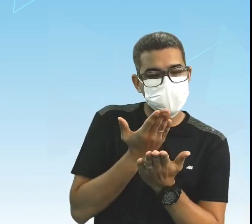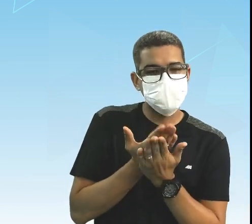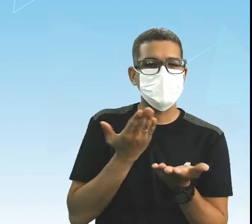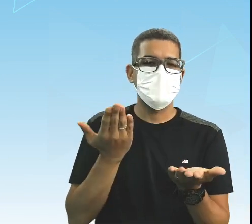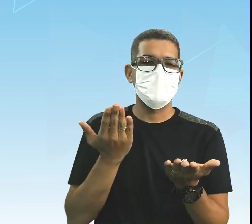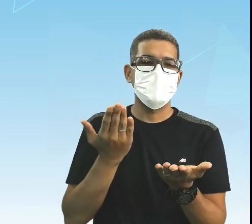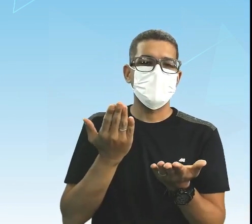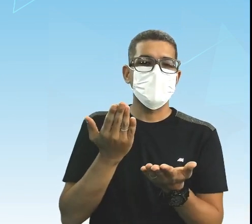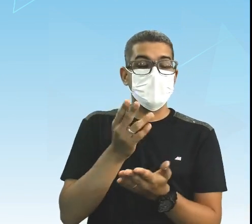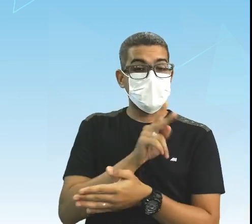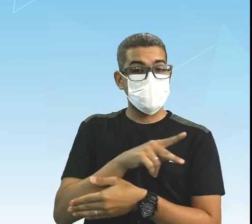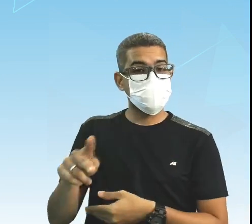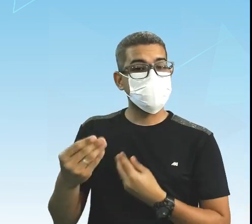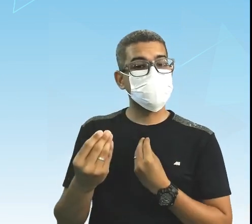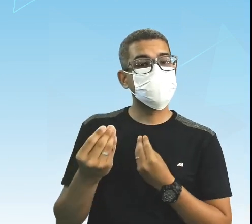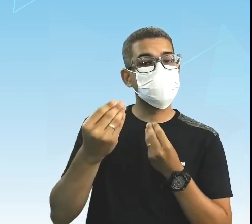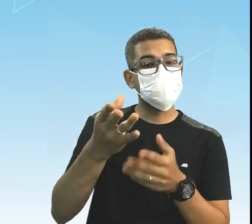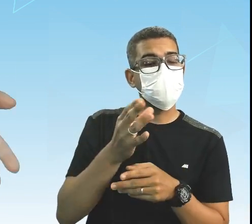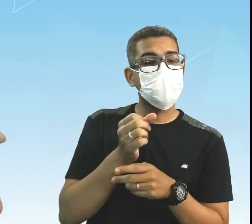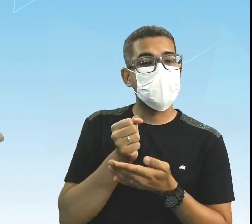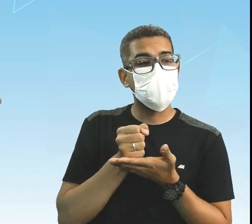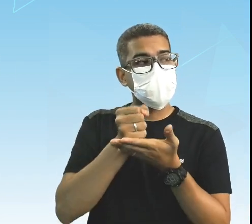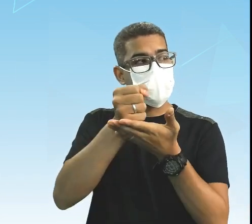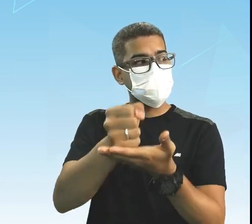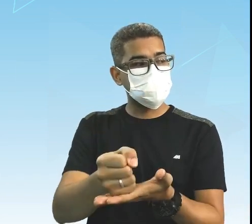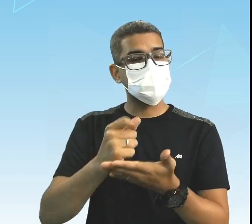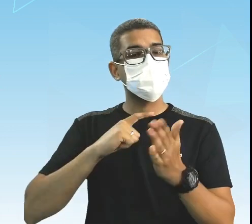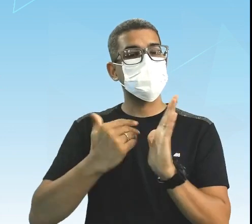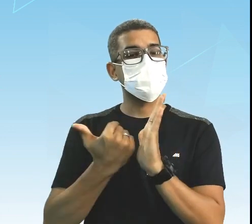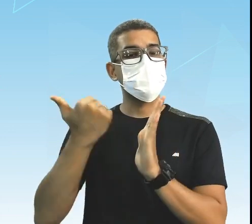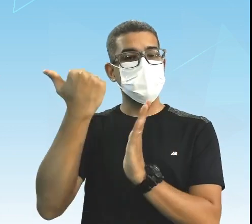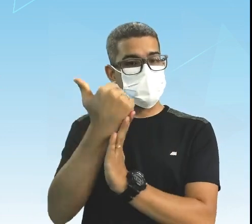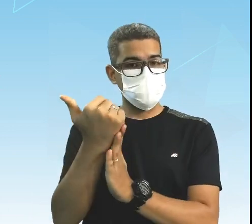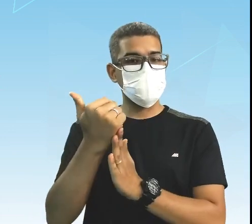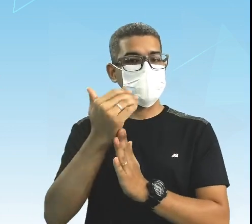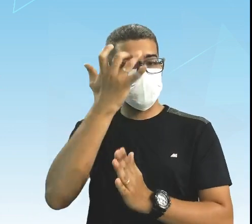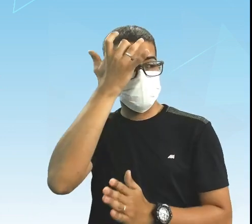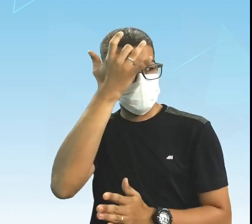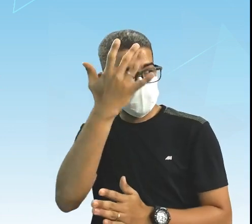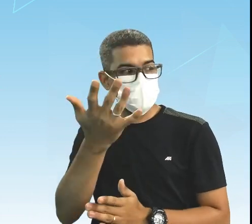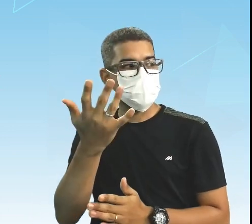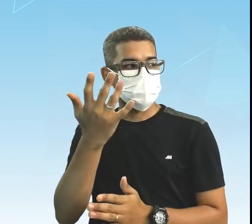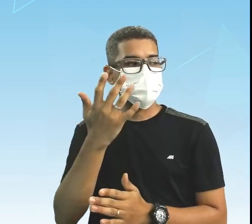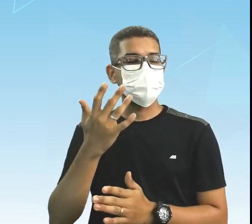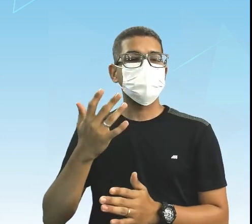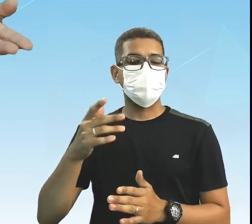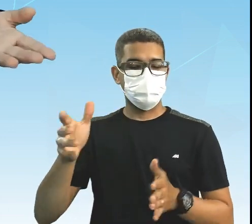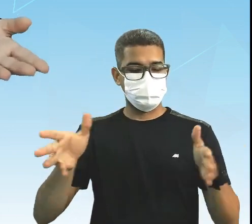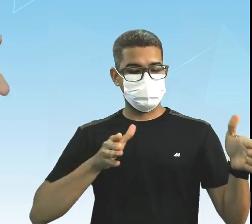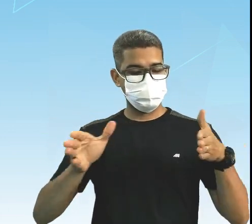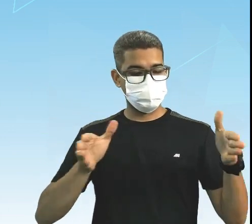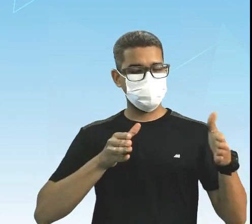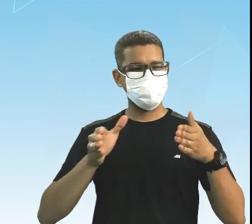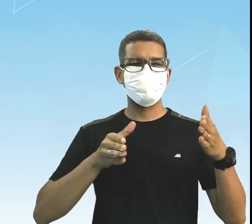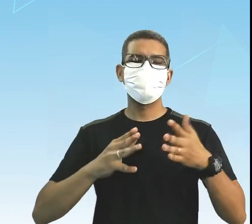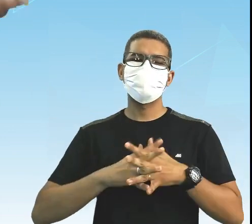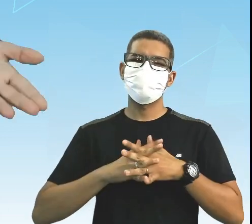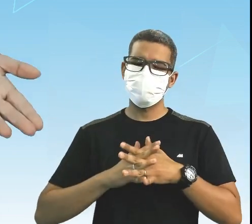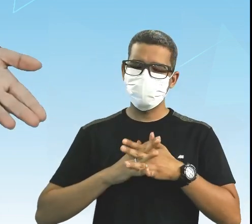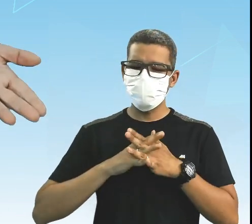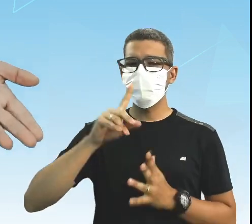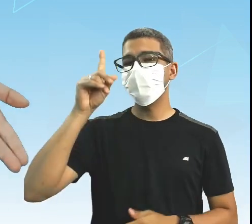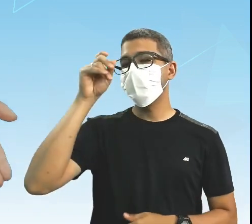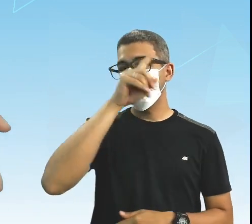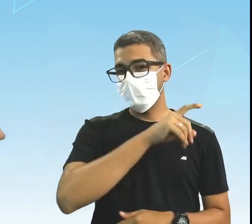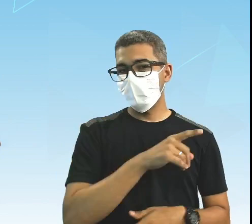de vocês, para vocês terem uma coisa a mais, para poder facilitar esse período que a gente teve conturbado